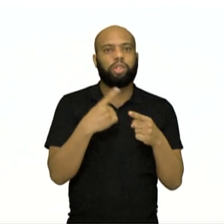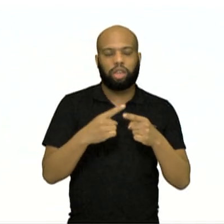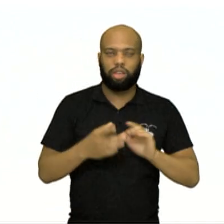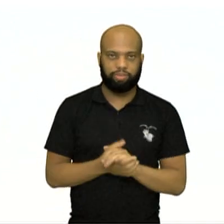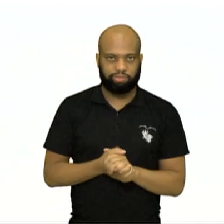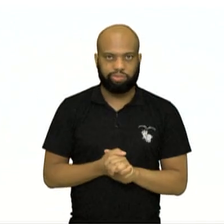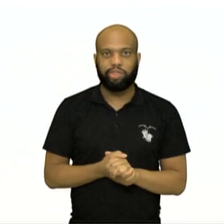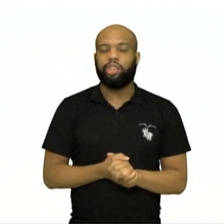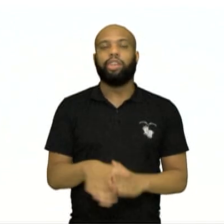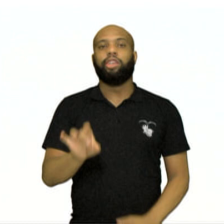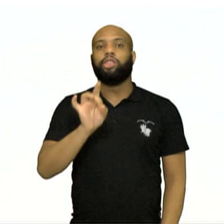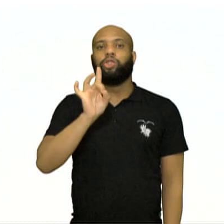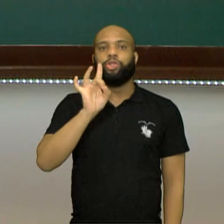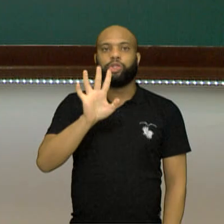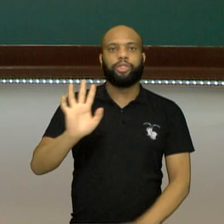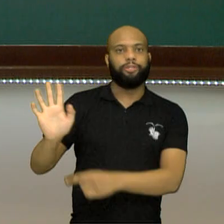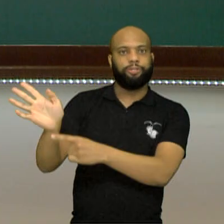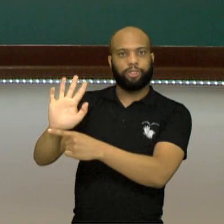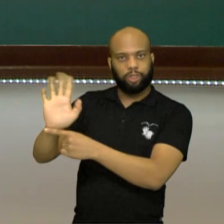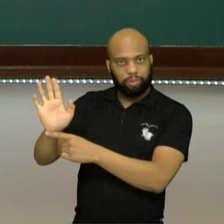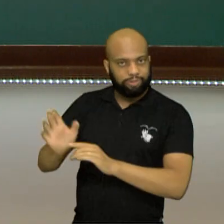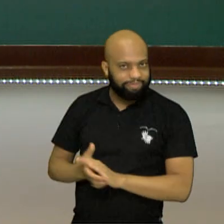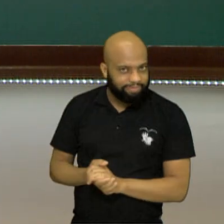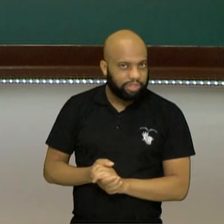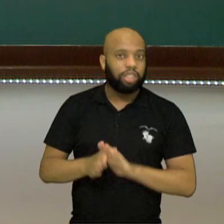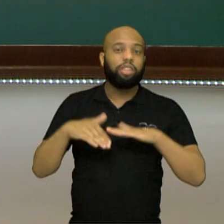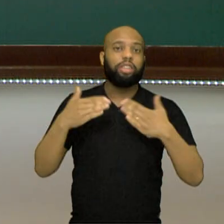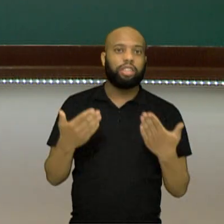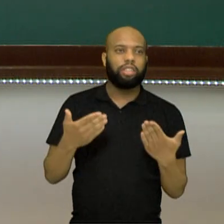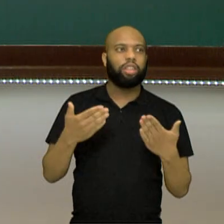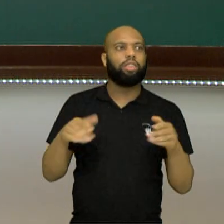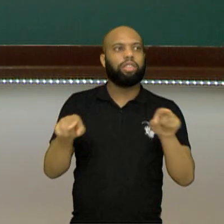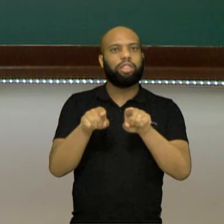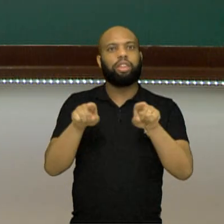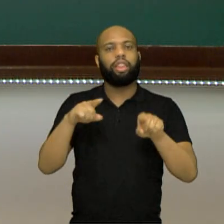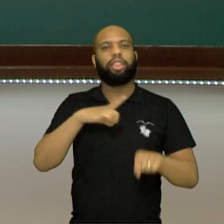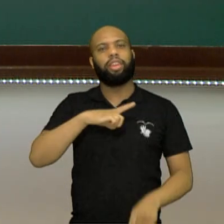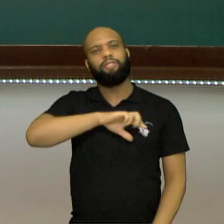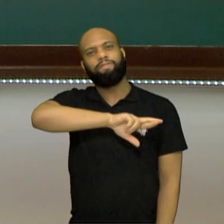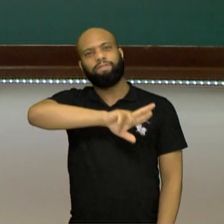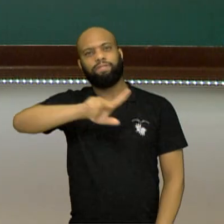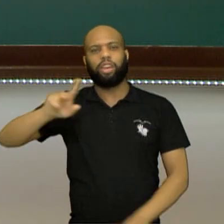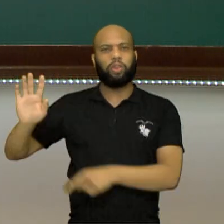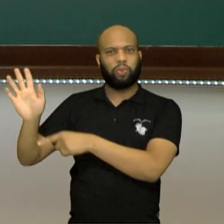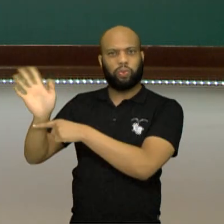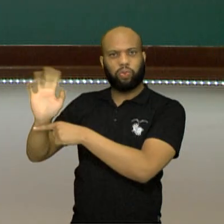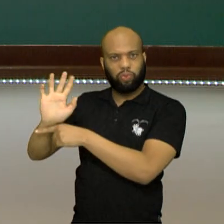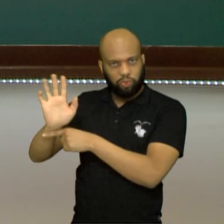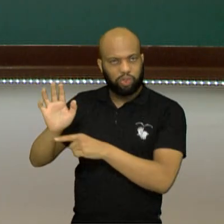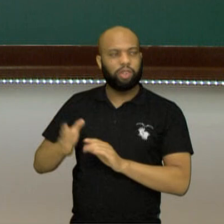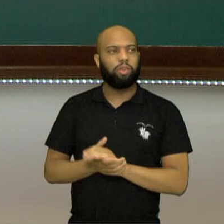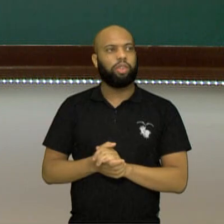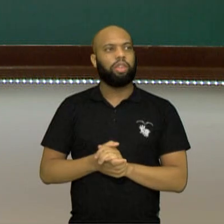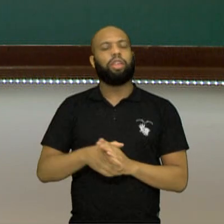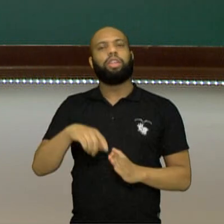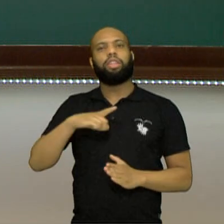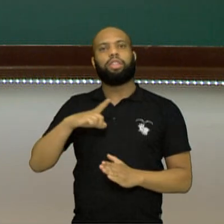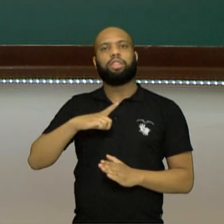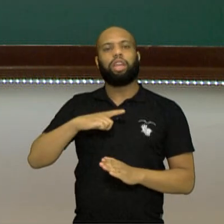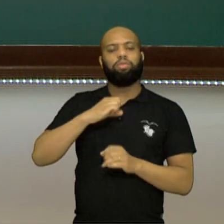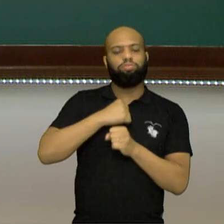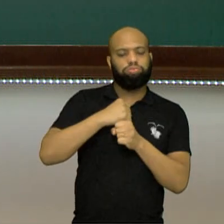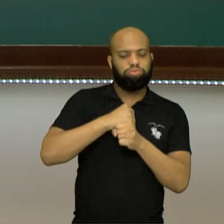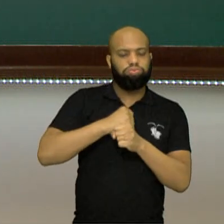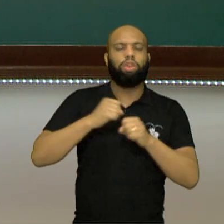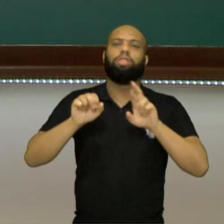falando apenas de um filme, a gente está falando sim de vários filmes que vieram em versões em décadas